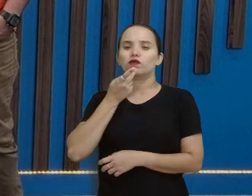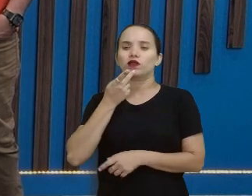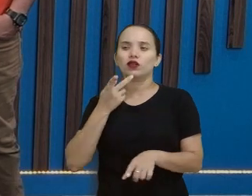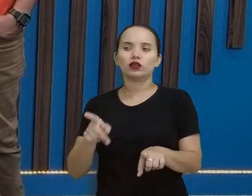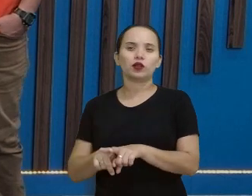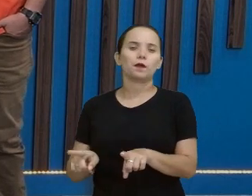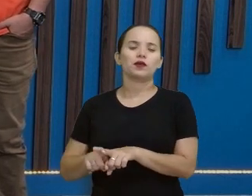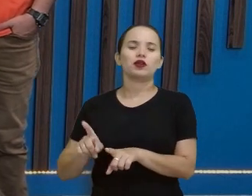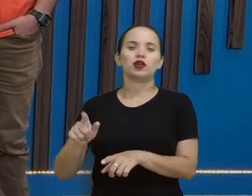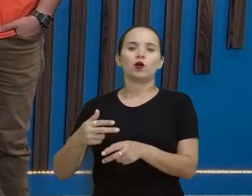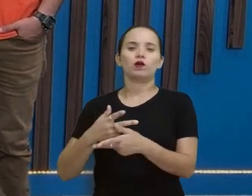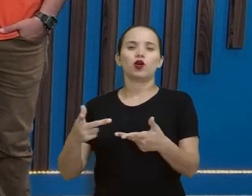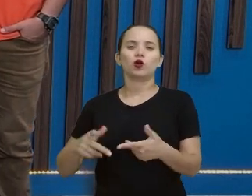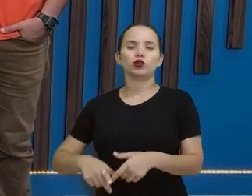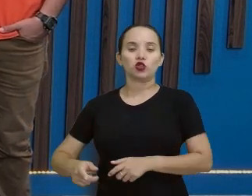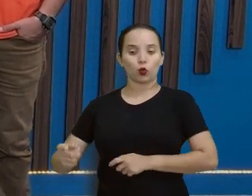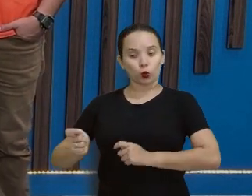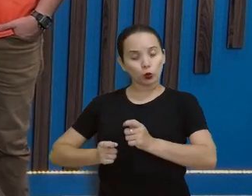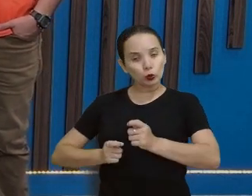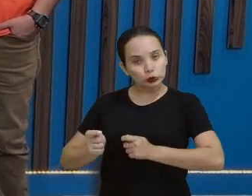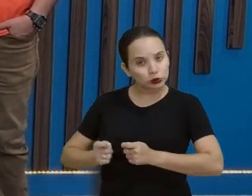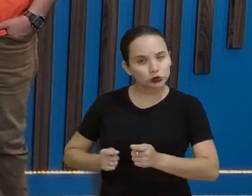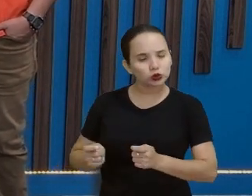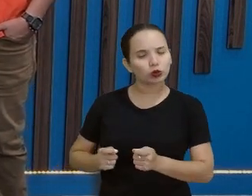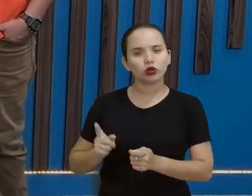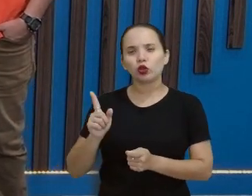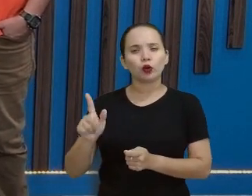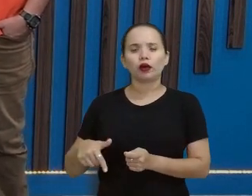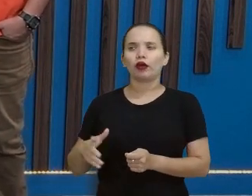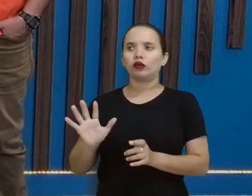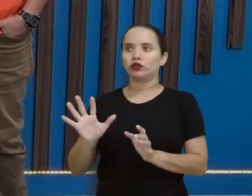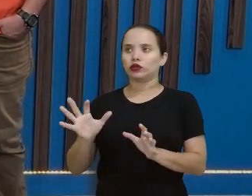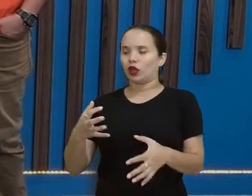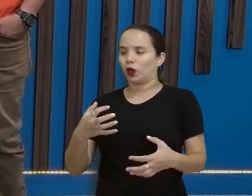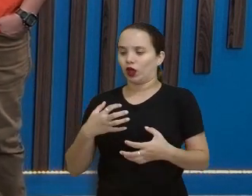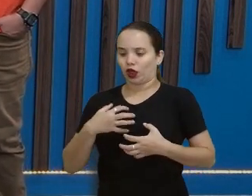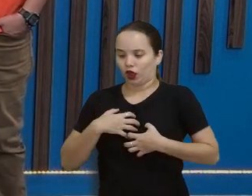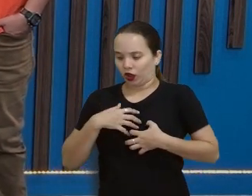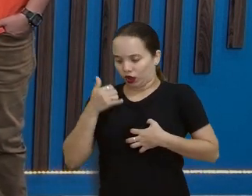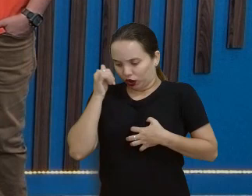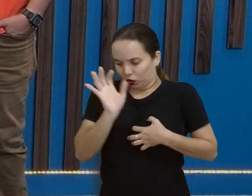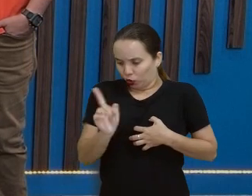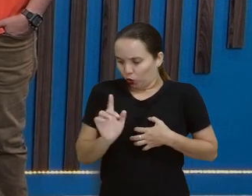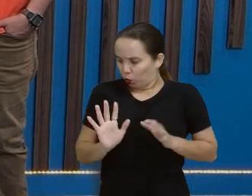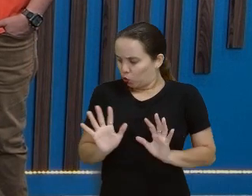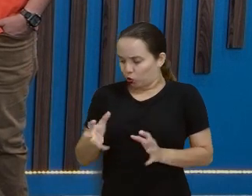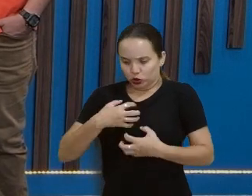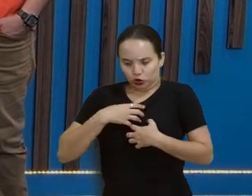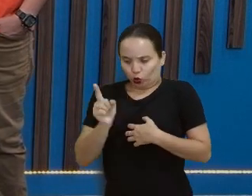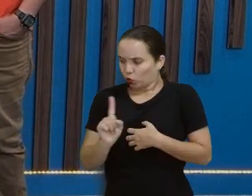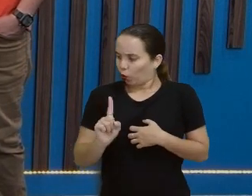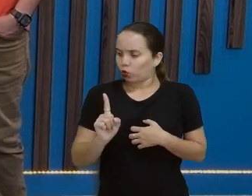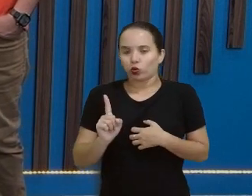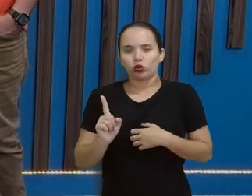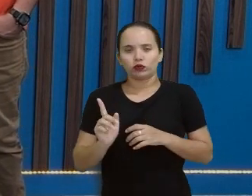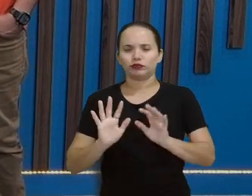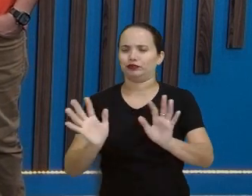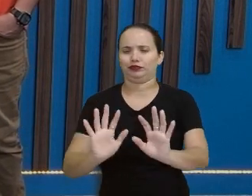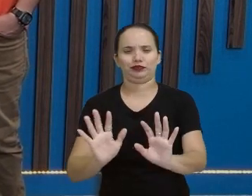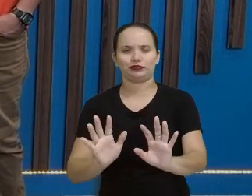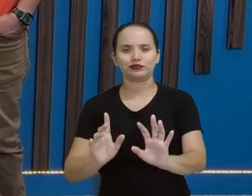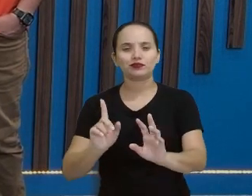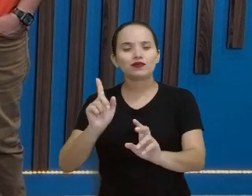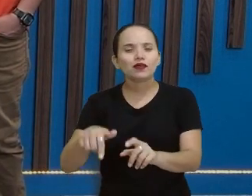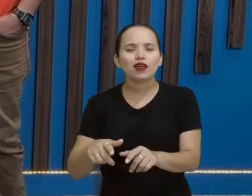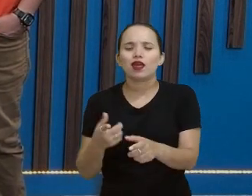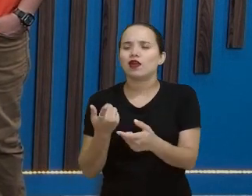do controle, minha gente, não é para você não Abafar, sentir. né? A gente tá falando aqui no sentido de que